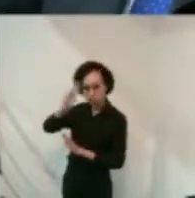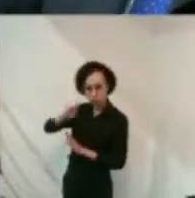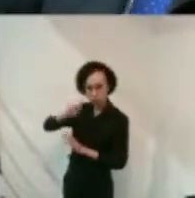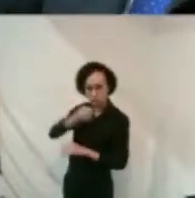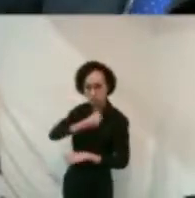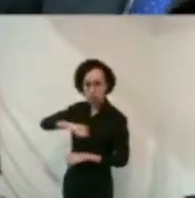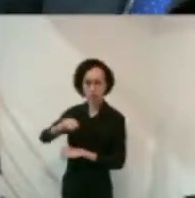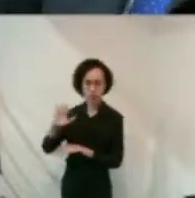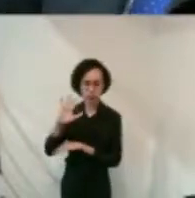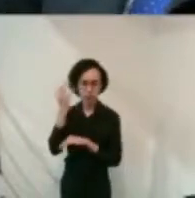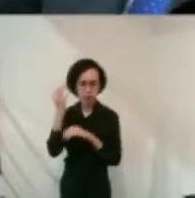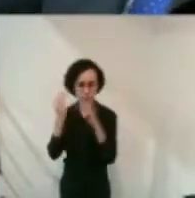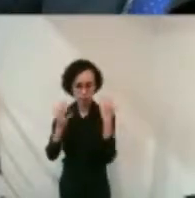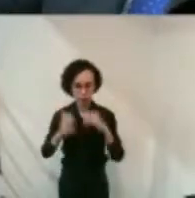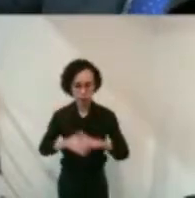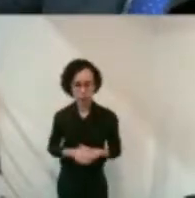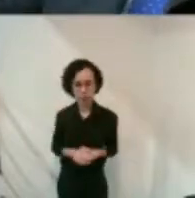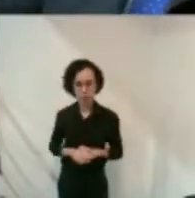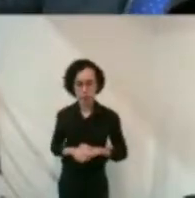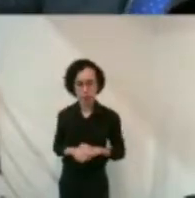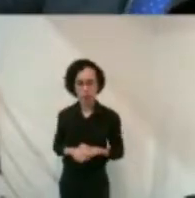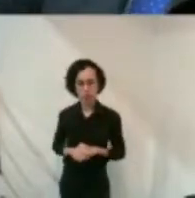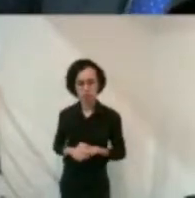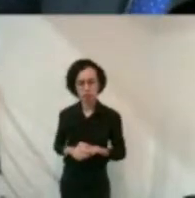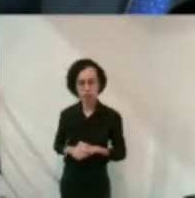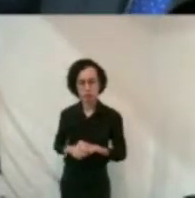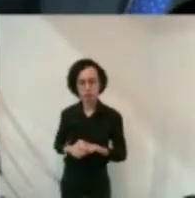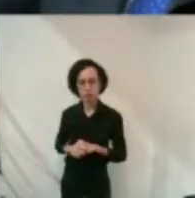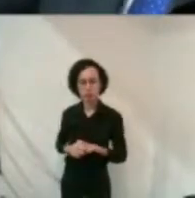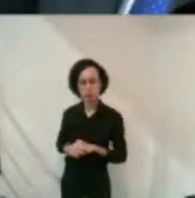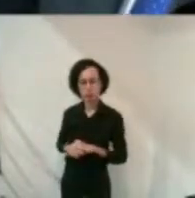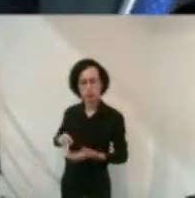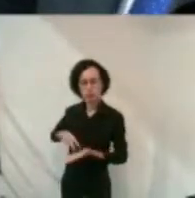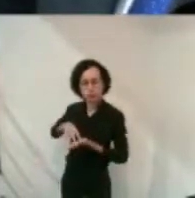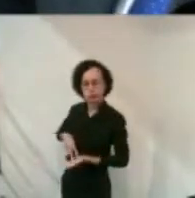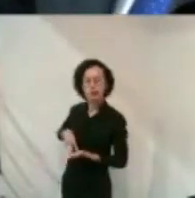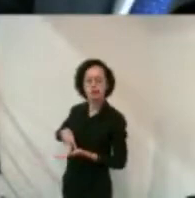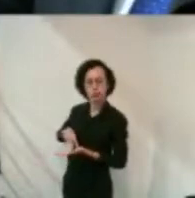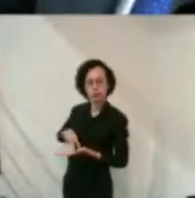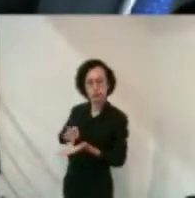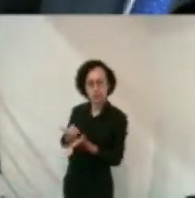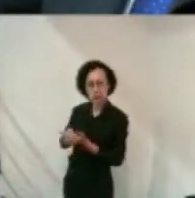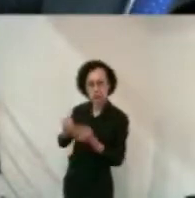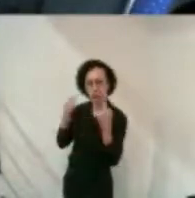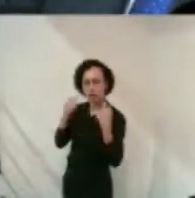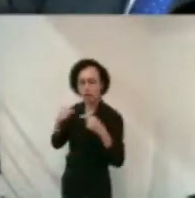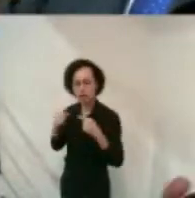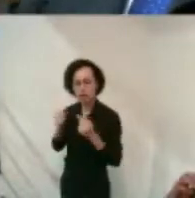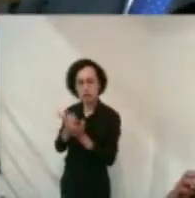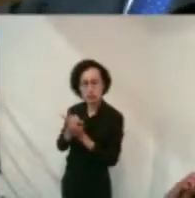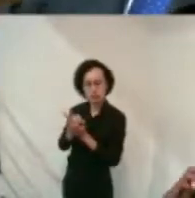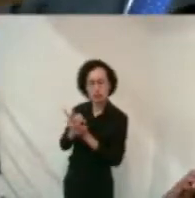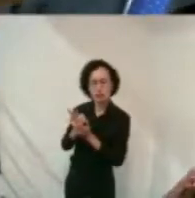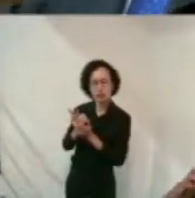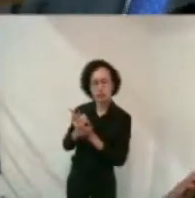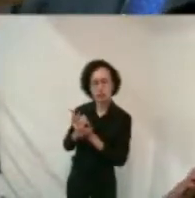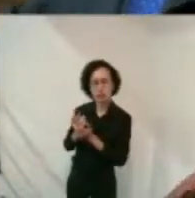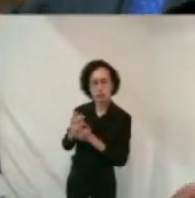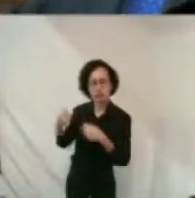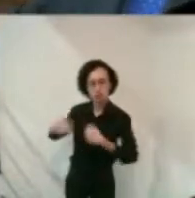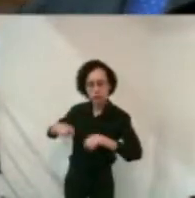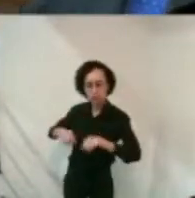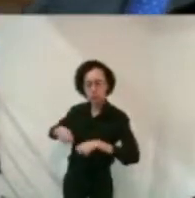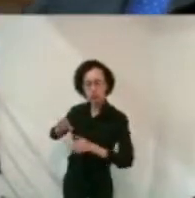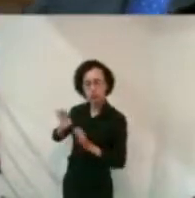meio ambiente. O meio ambiente sustentável, que tanto se reclama e que tanto se busca, precisa,